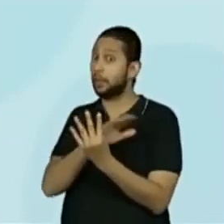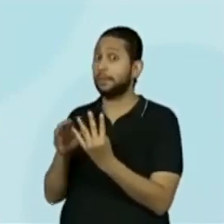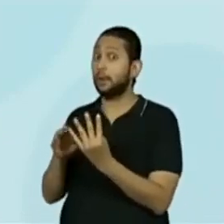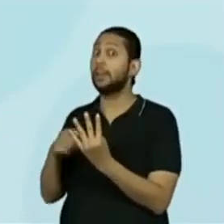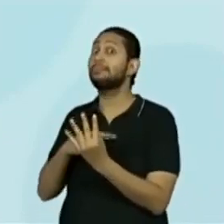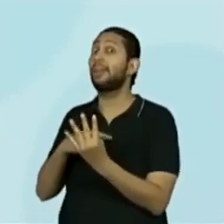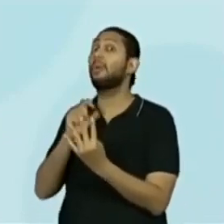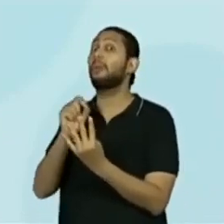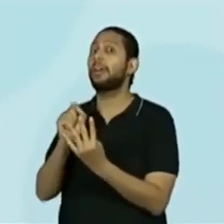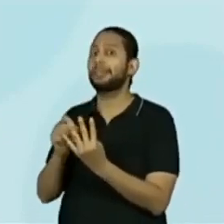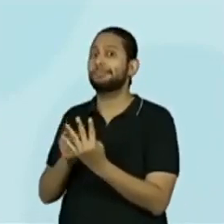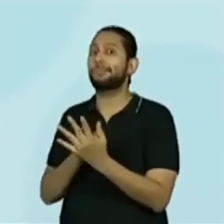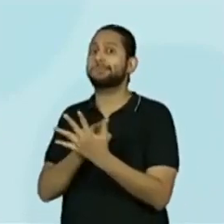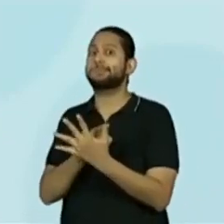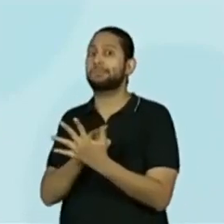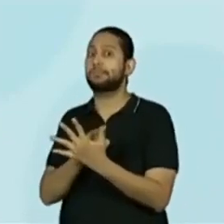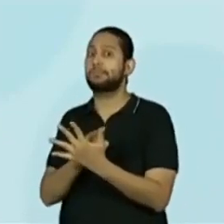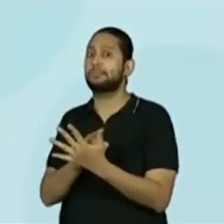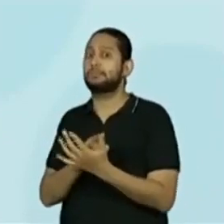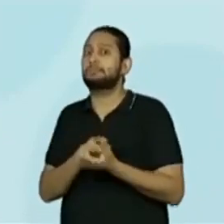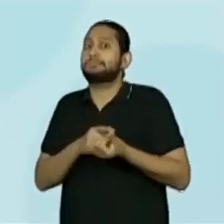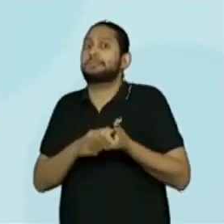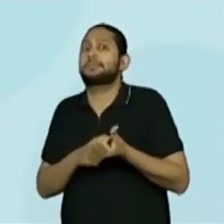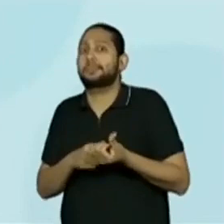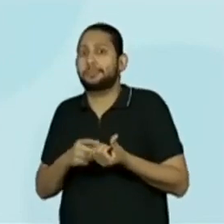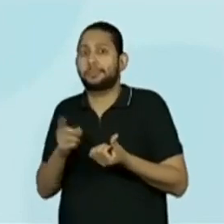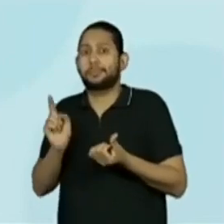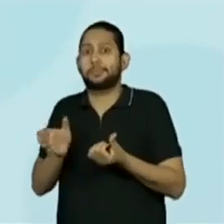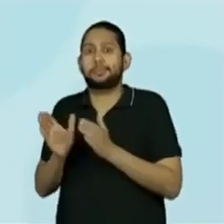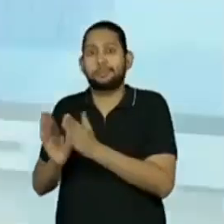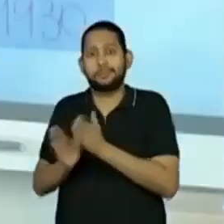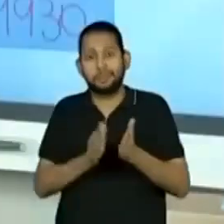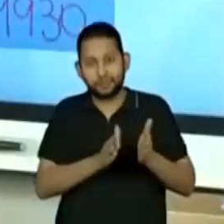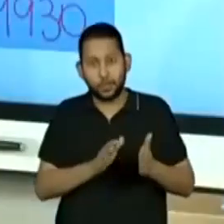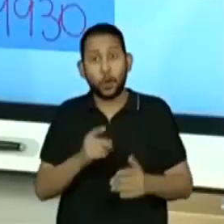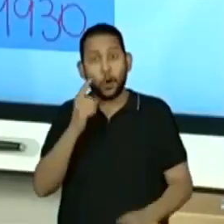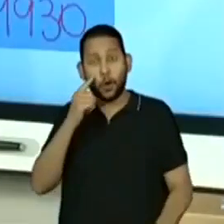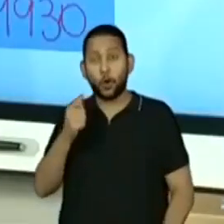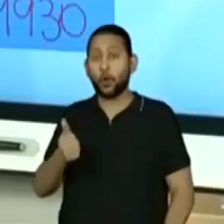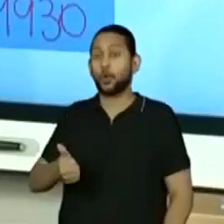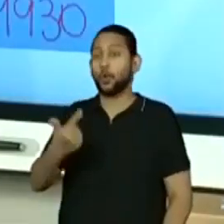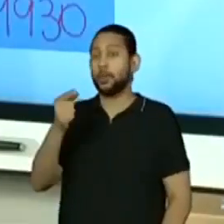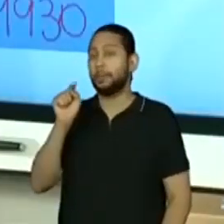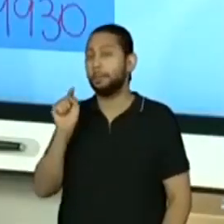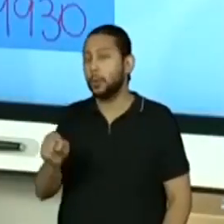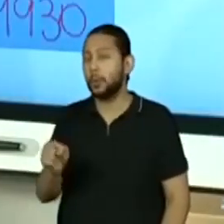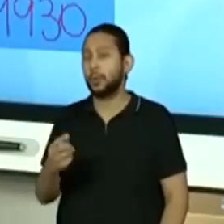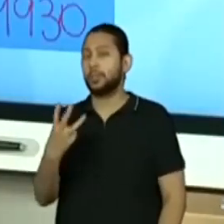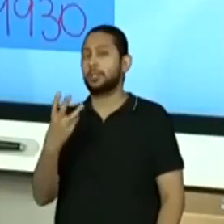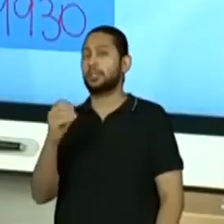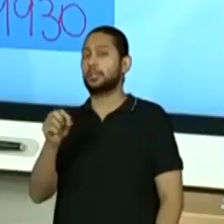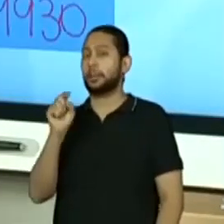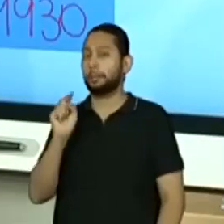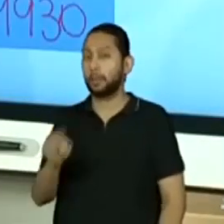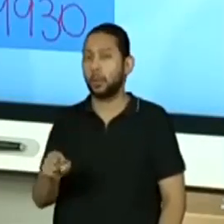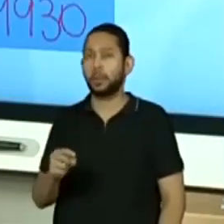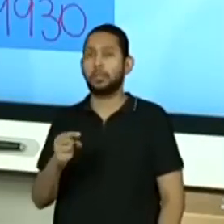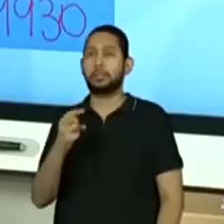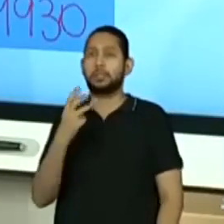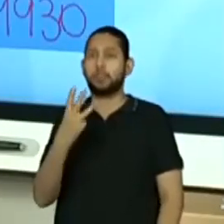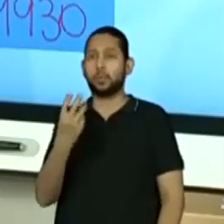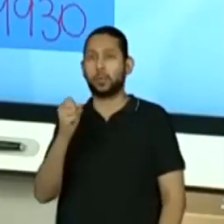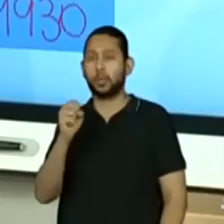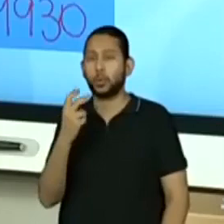Agora ficaram os números bem grandes, não é? Temos 12.000, 30.000,